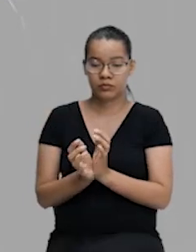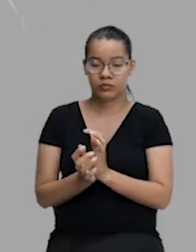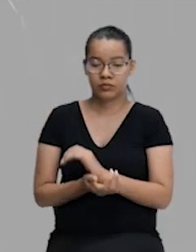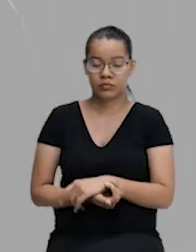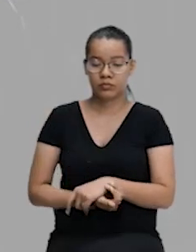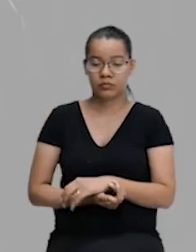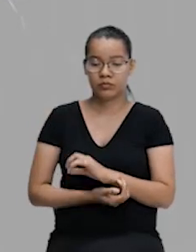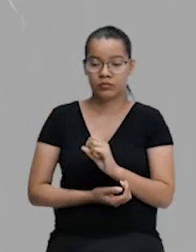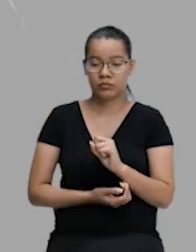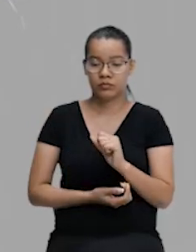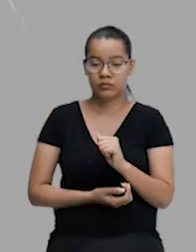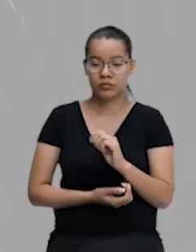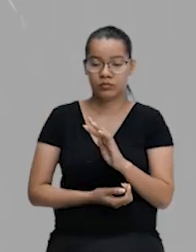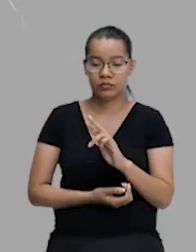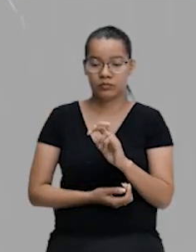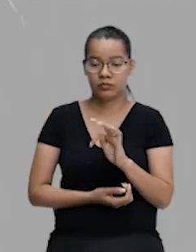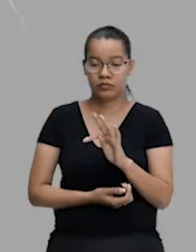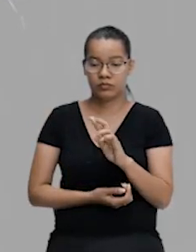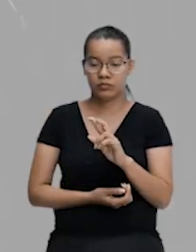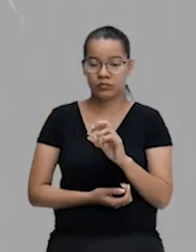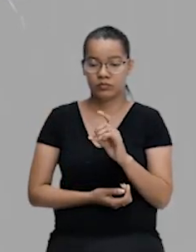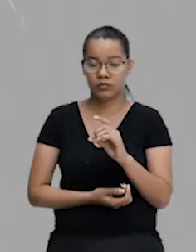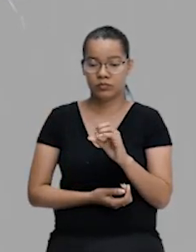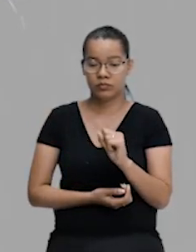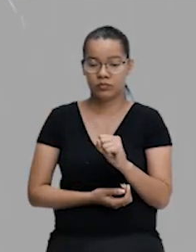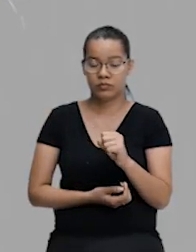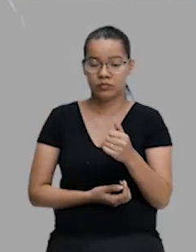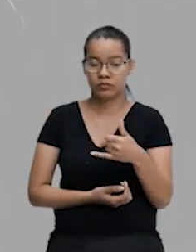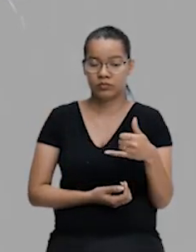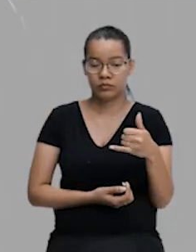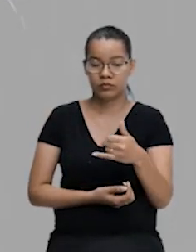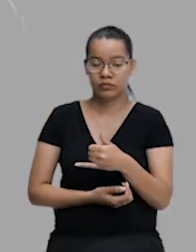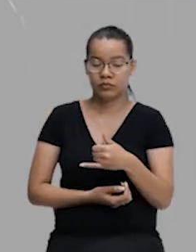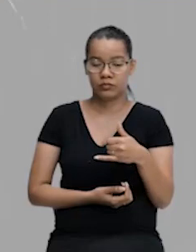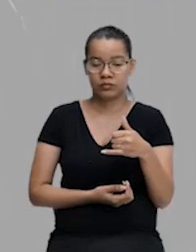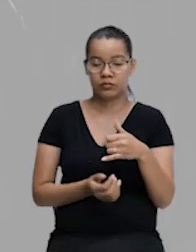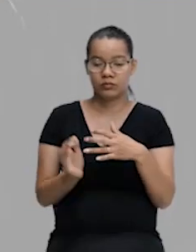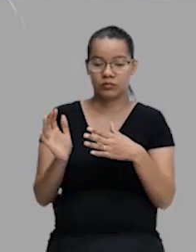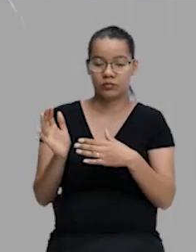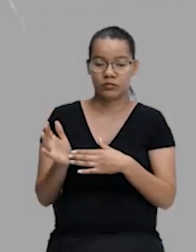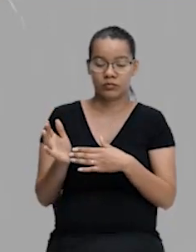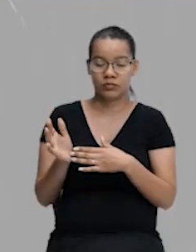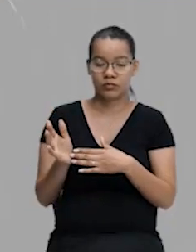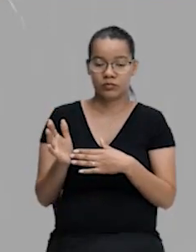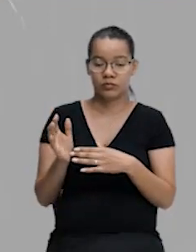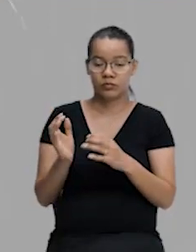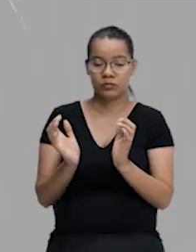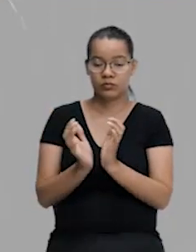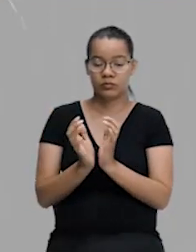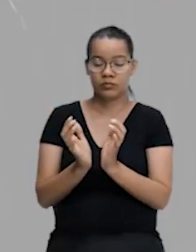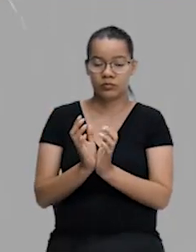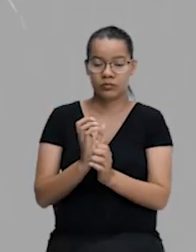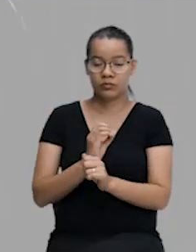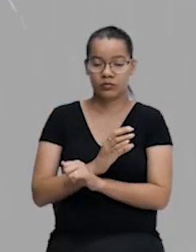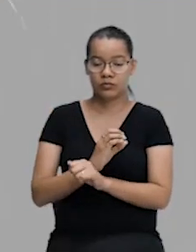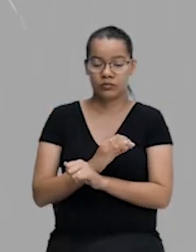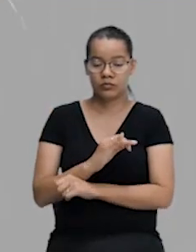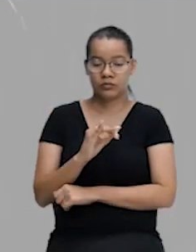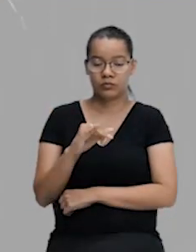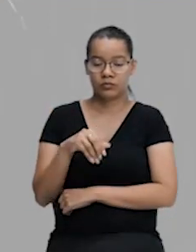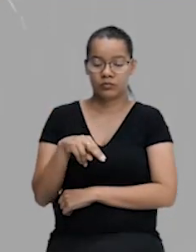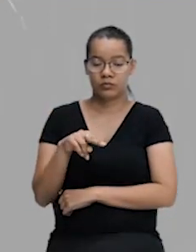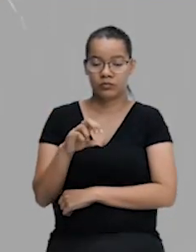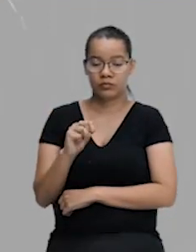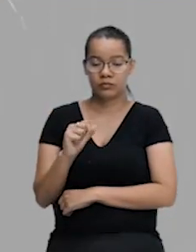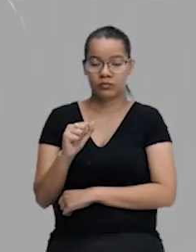graxos saturados. Óleos predominam grupos de ácidos graxos